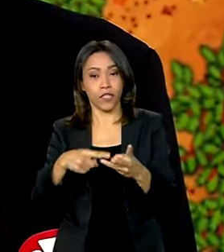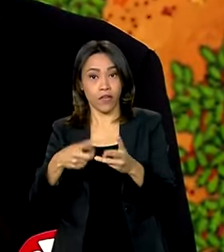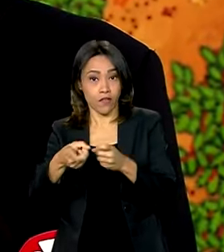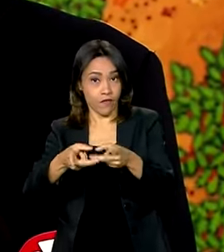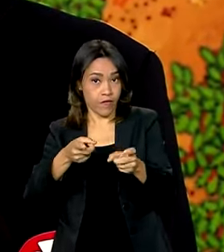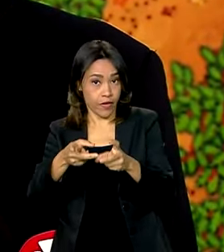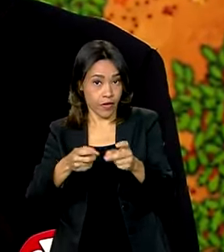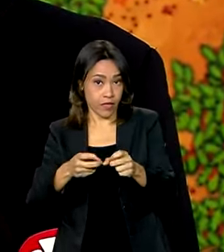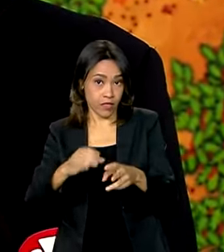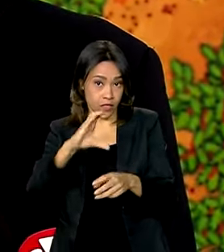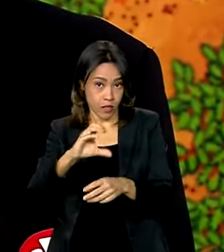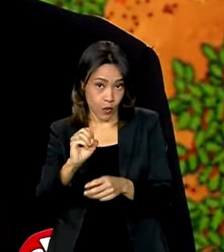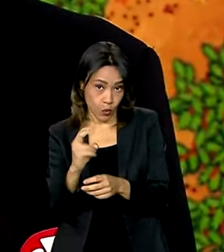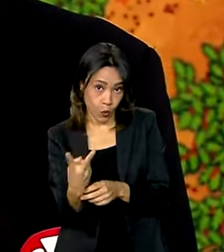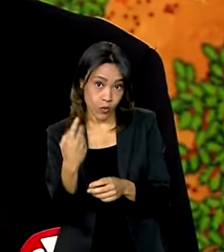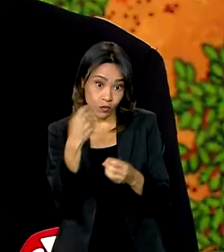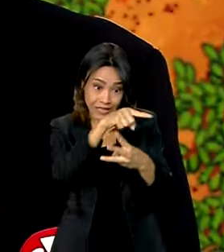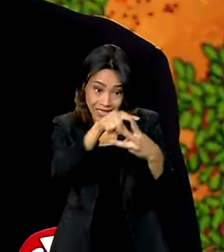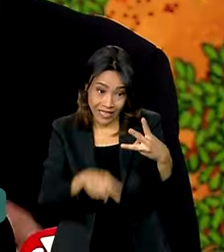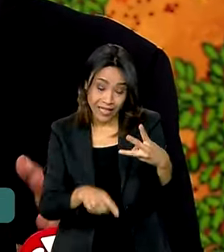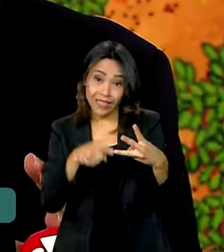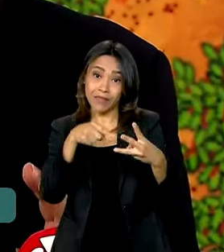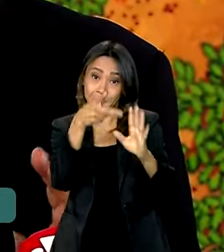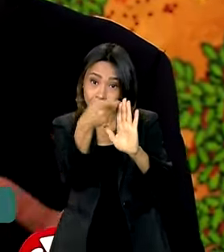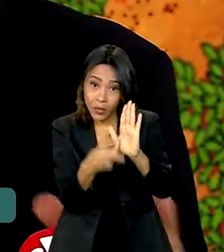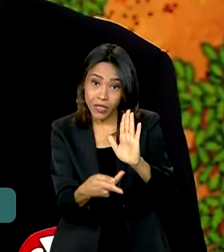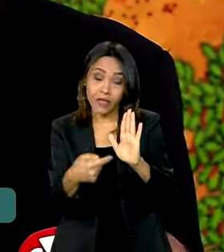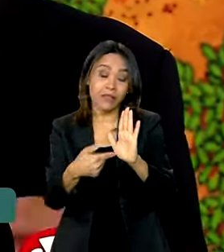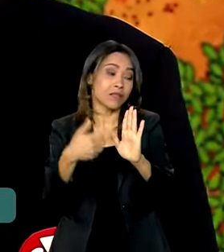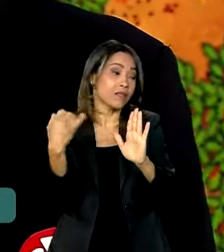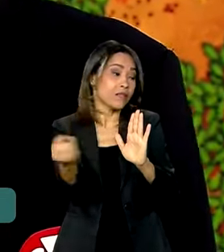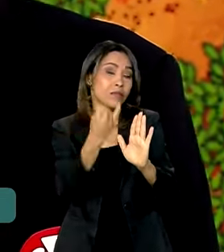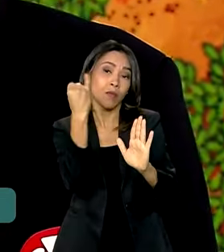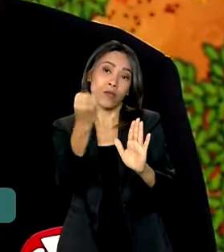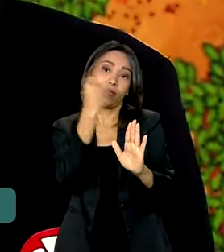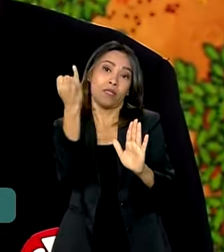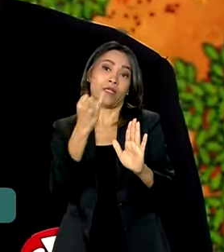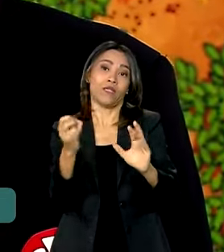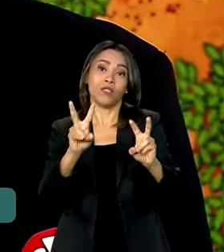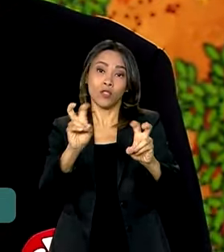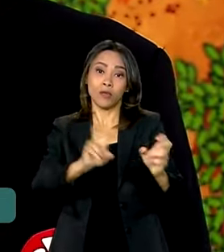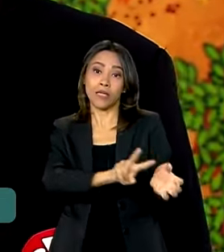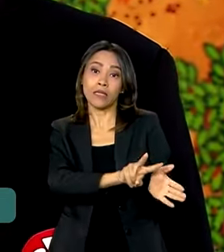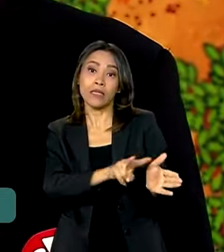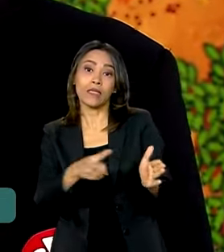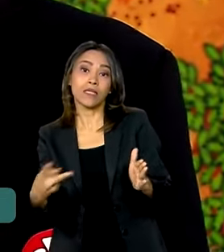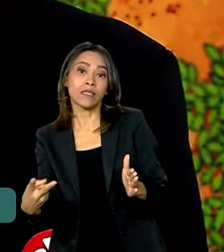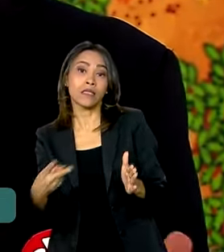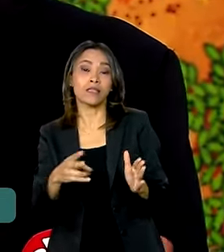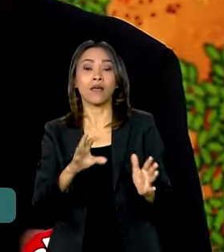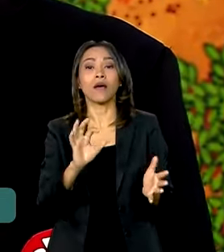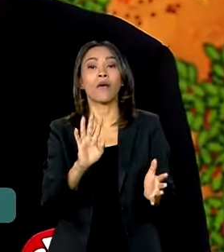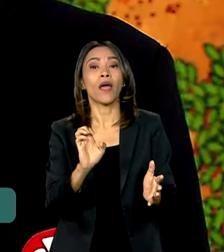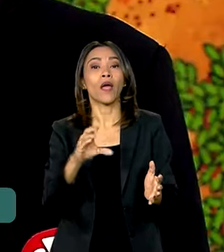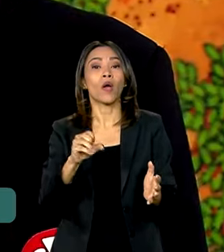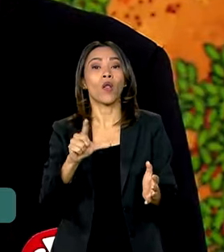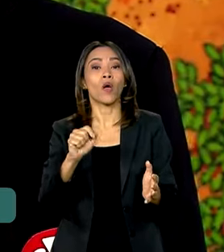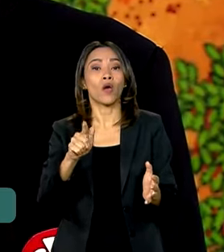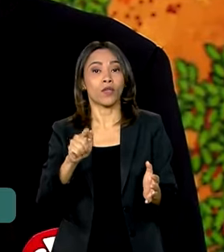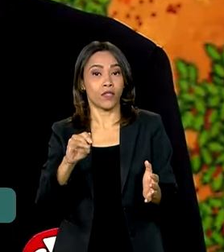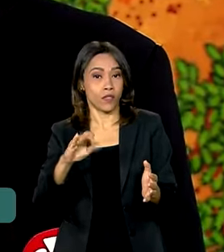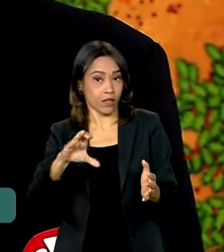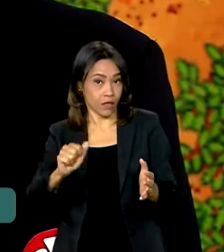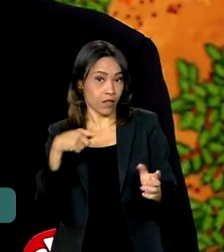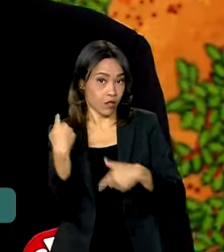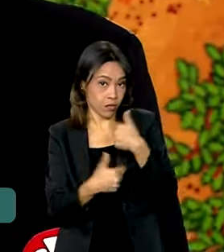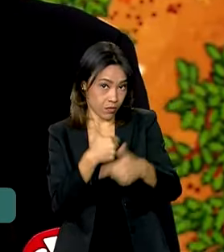São 3 projetos muito importantes desse esforço da transição ecológica. Prioridade absoluta de trabalharmos no Senado para